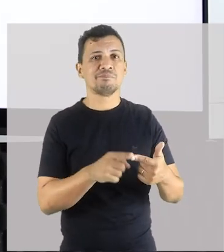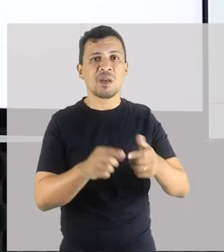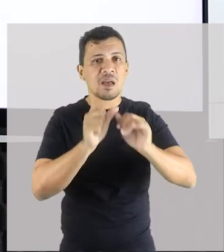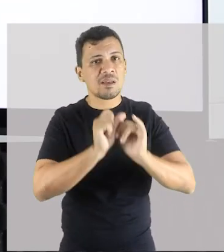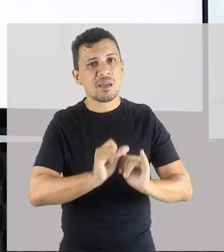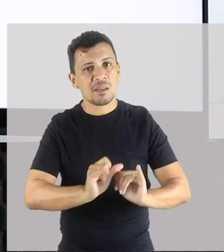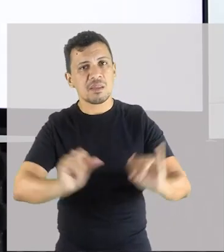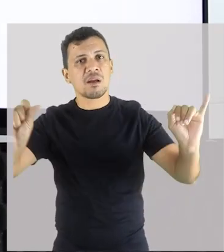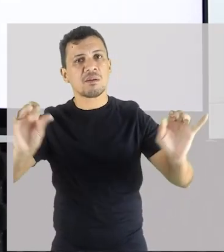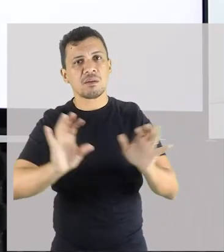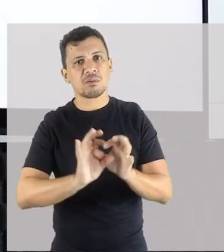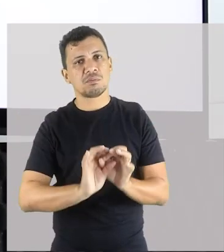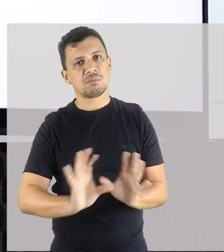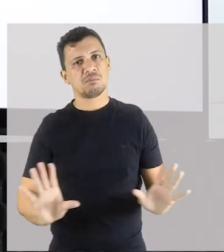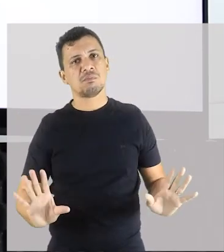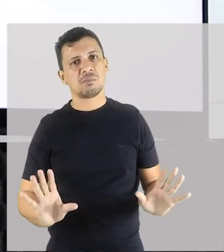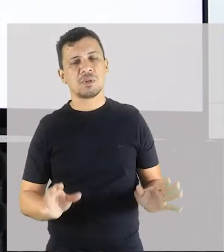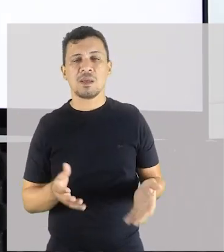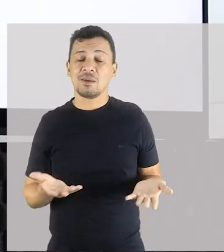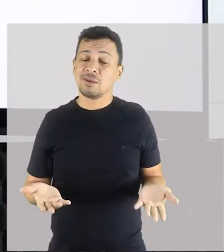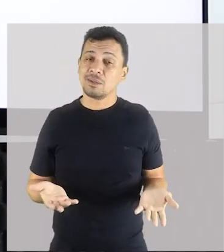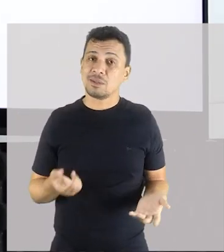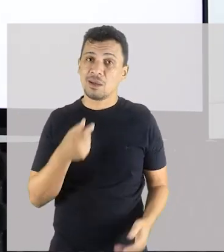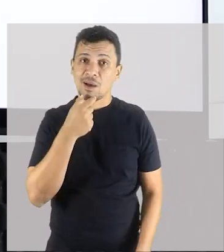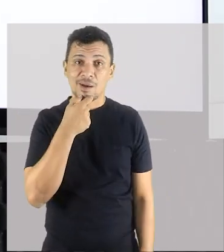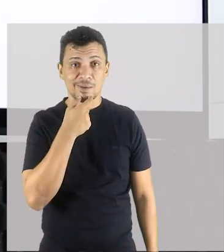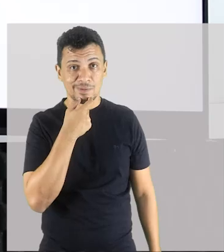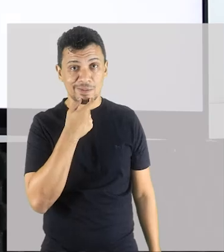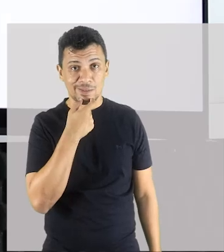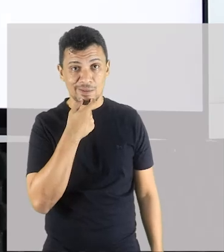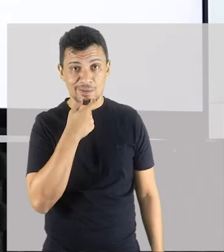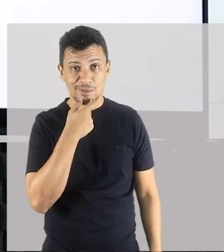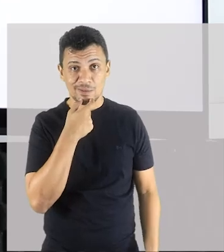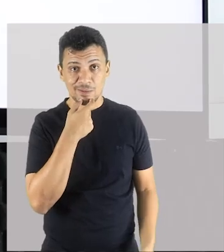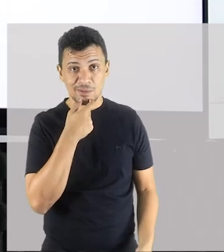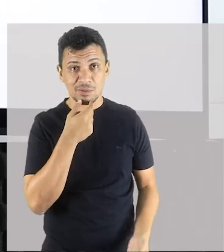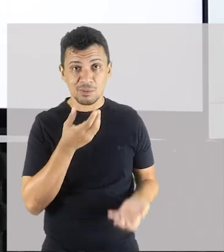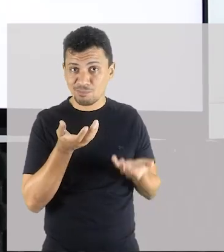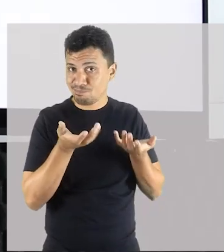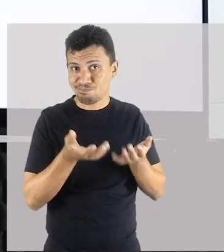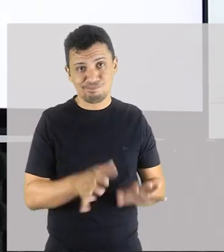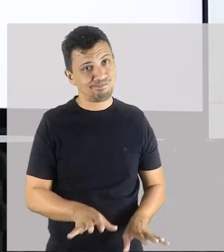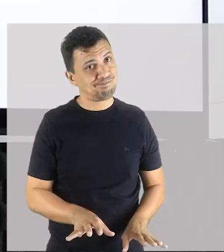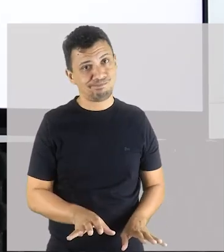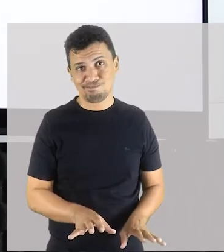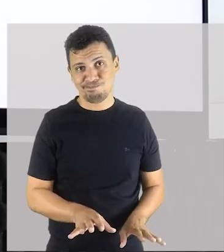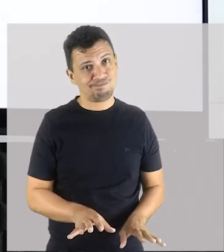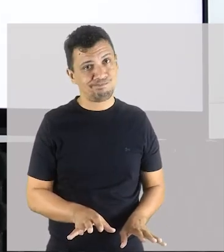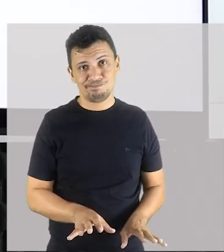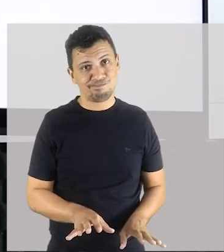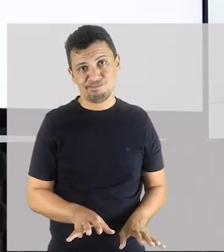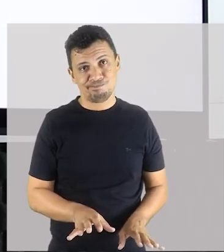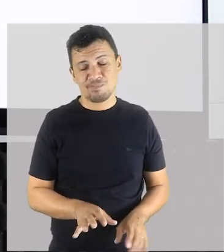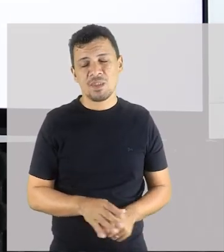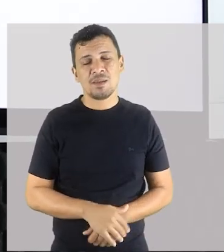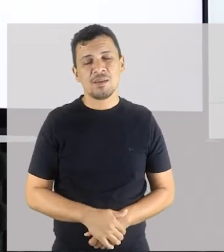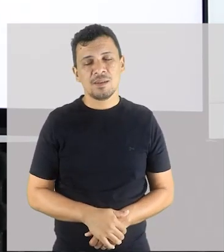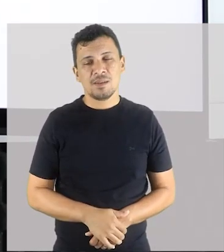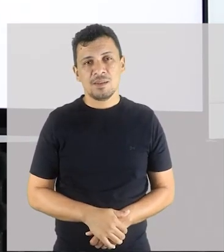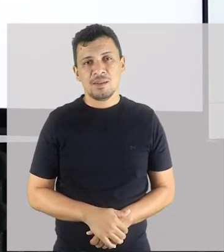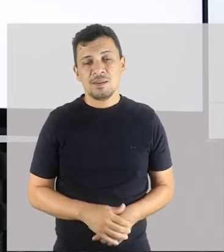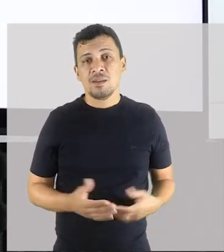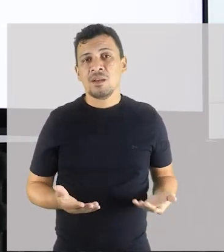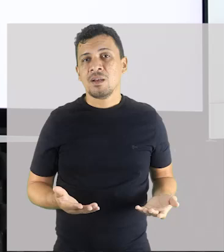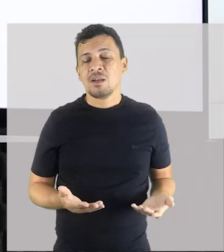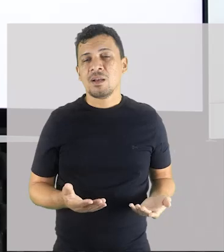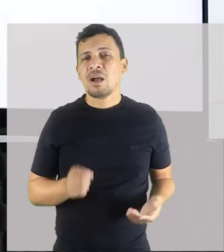novo Estado. Só que a Inglaterra, se outrora não havia aceitado, também não vai aceitar nesse momento. Então, o